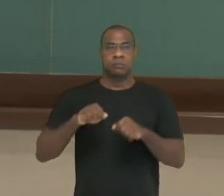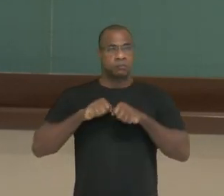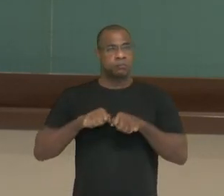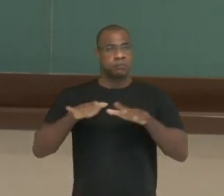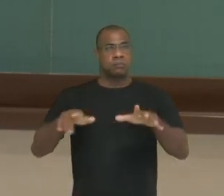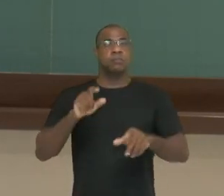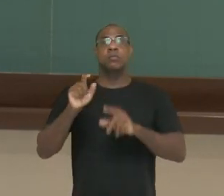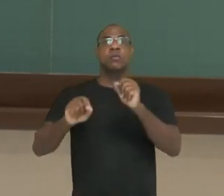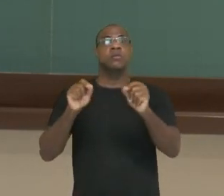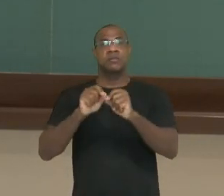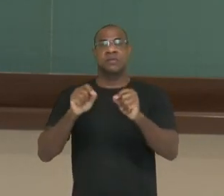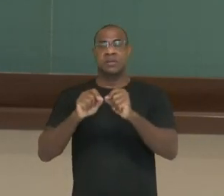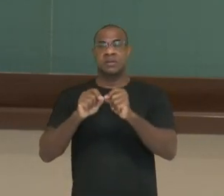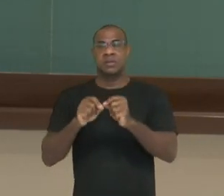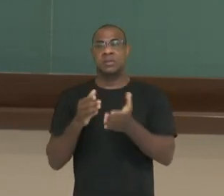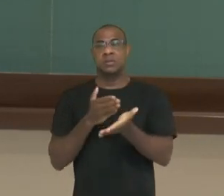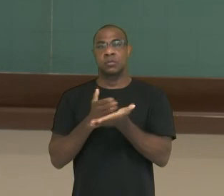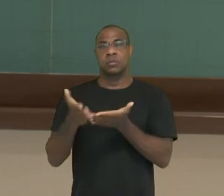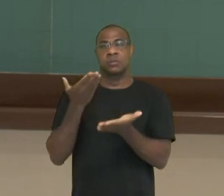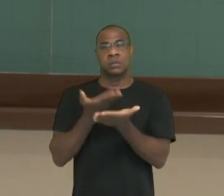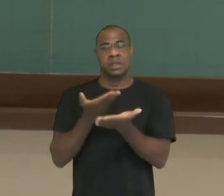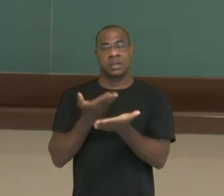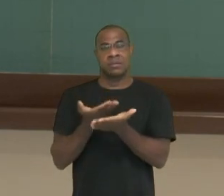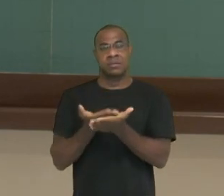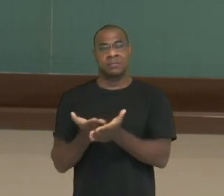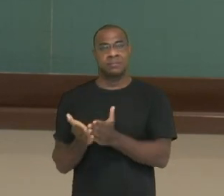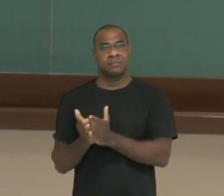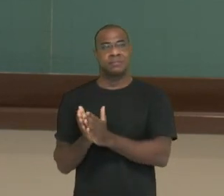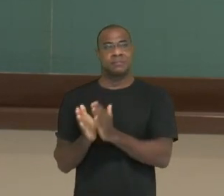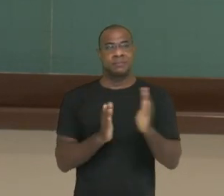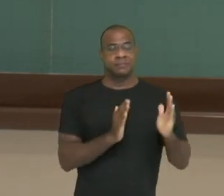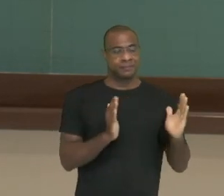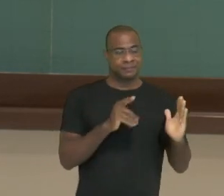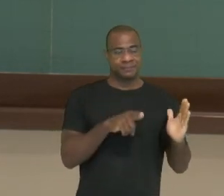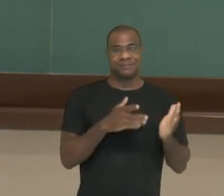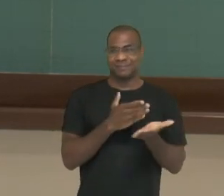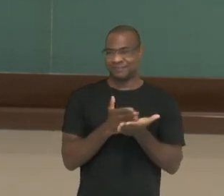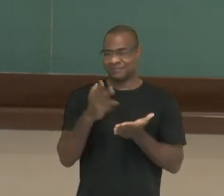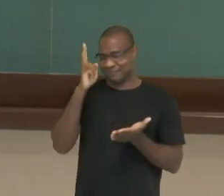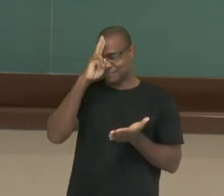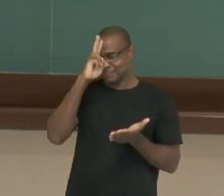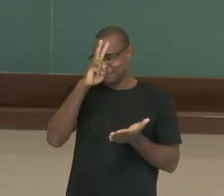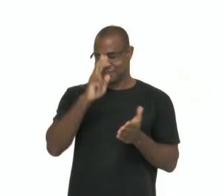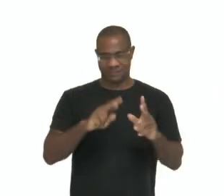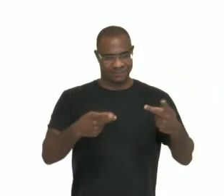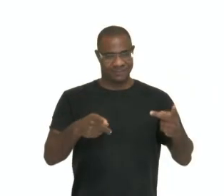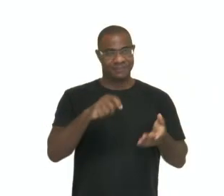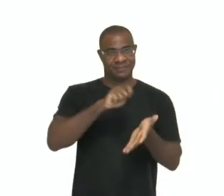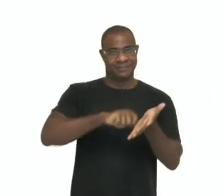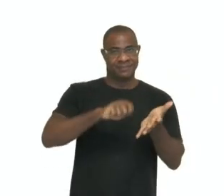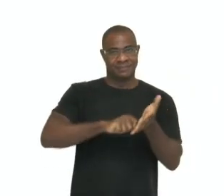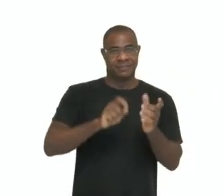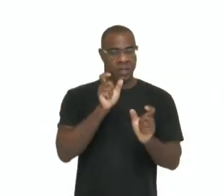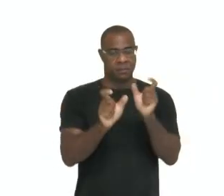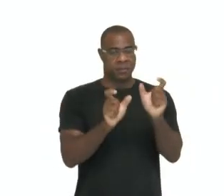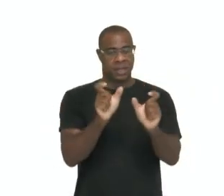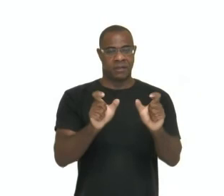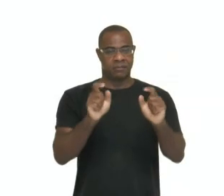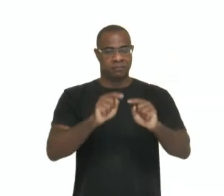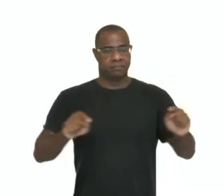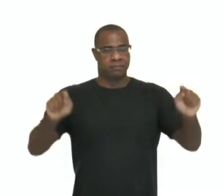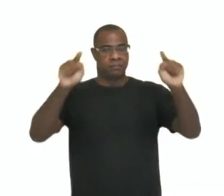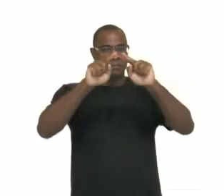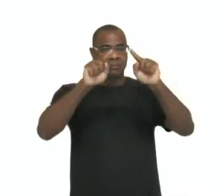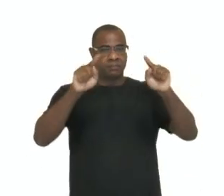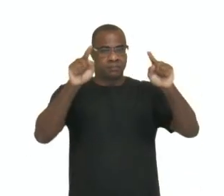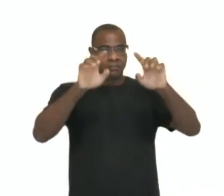você produziu no início da nossa aula. Eu te dei um tempinho lá no início, você fez a nuvem de palavras, e a nuvem